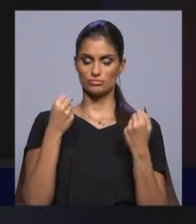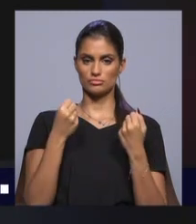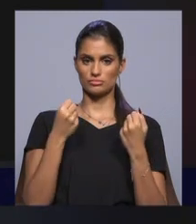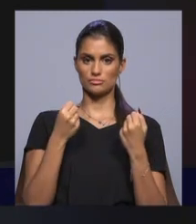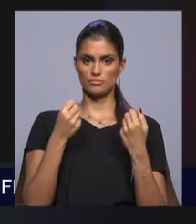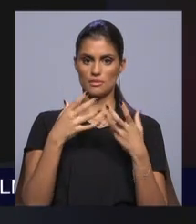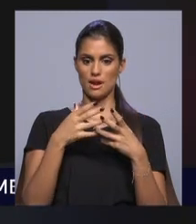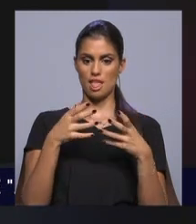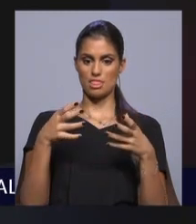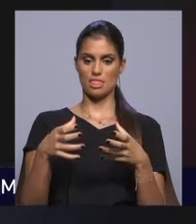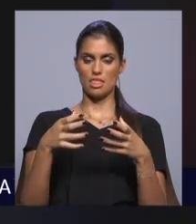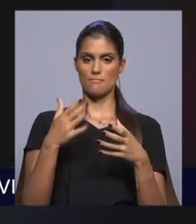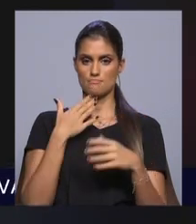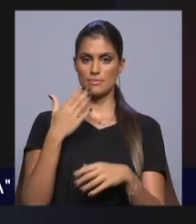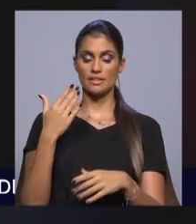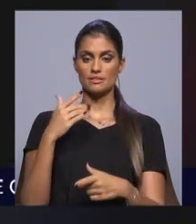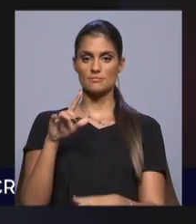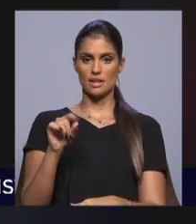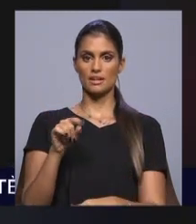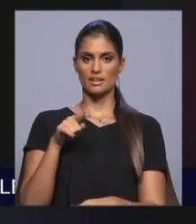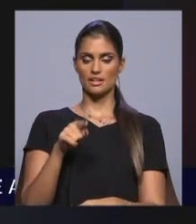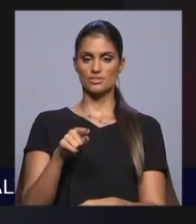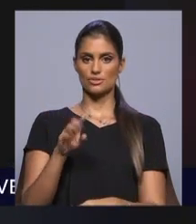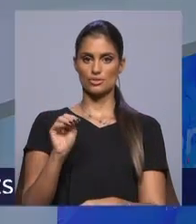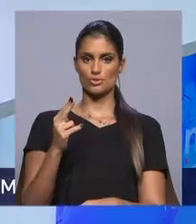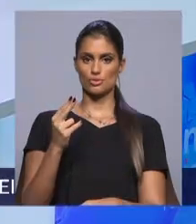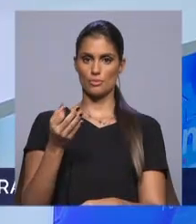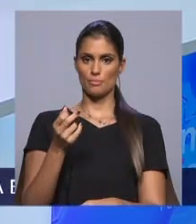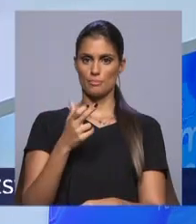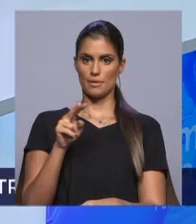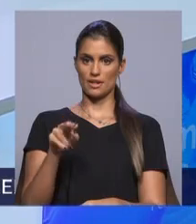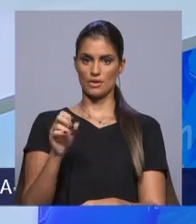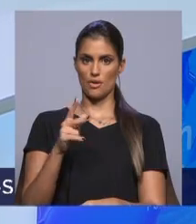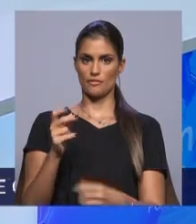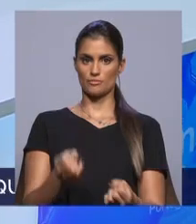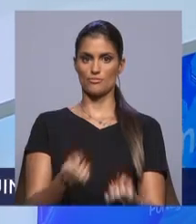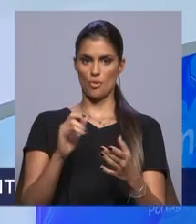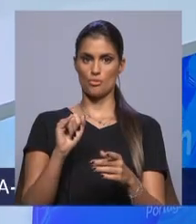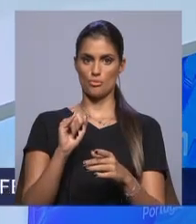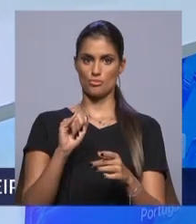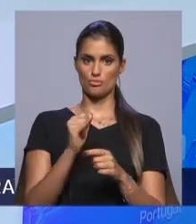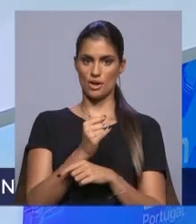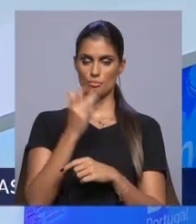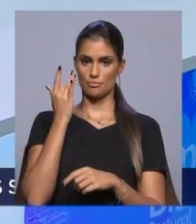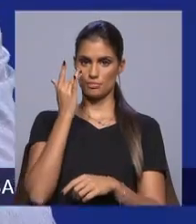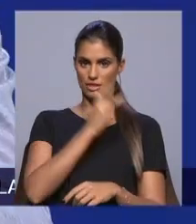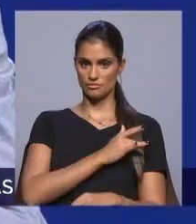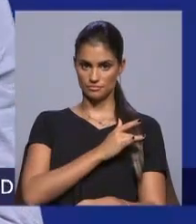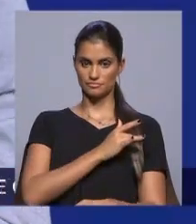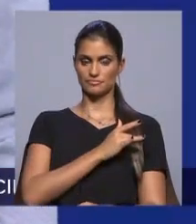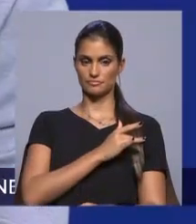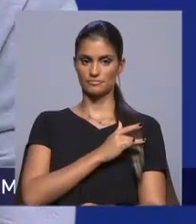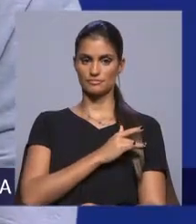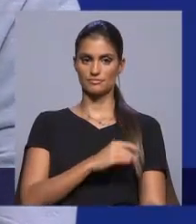grande massa. Esse colapso, as supernovas, essas explosões, depois dão origem a um buraco negro, se for de facto uma estrela extremamente